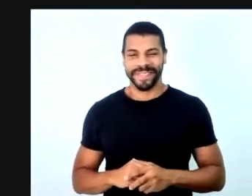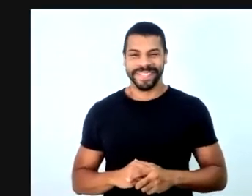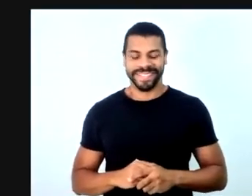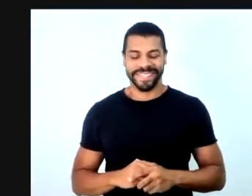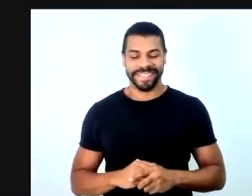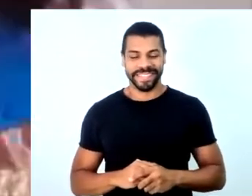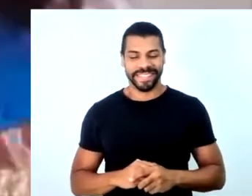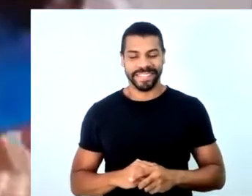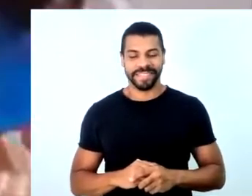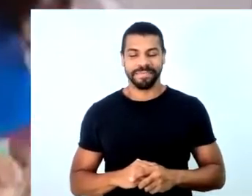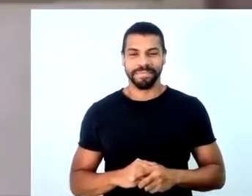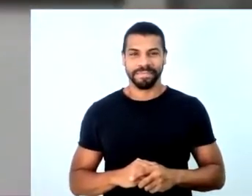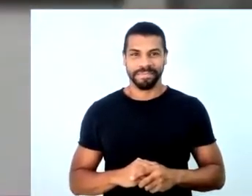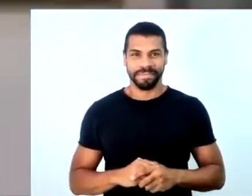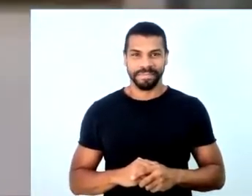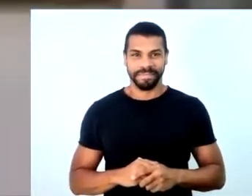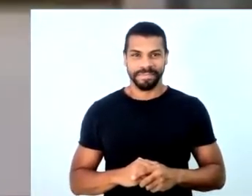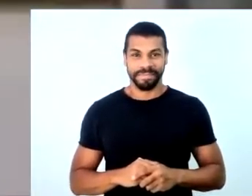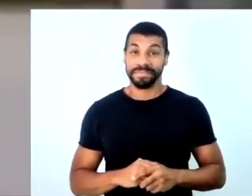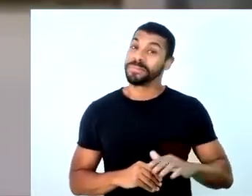você.